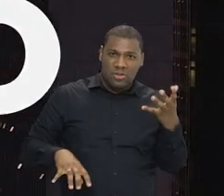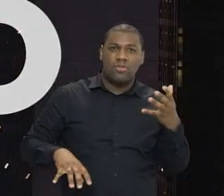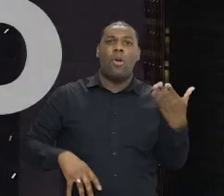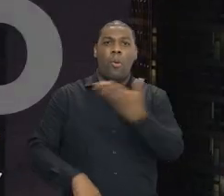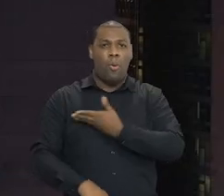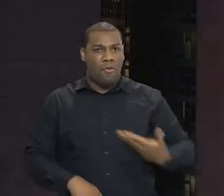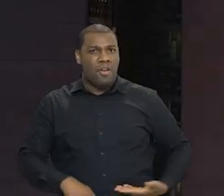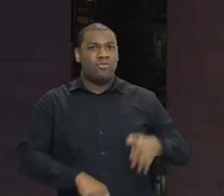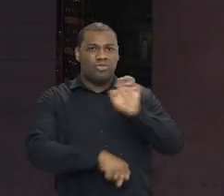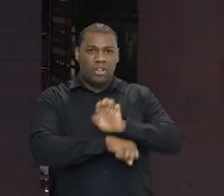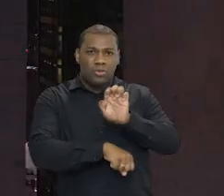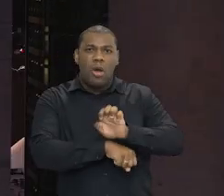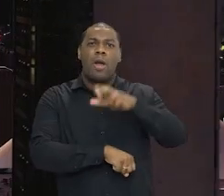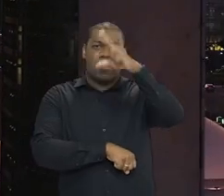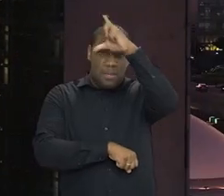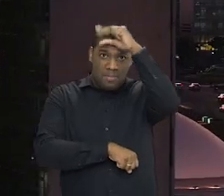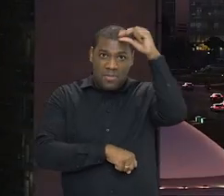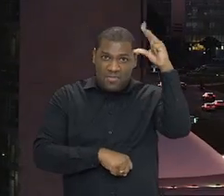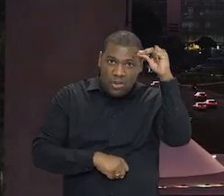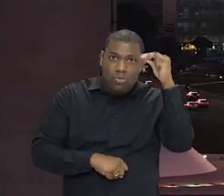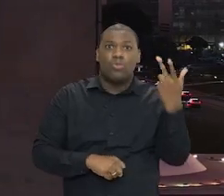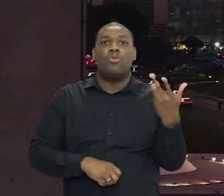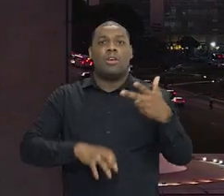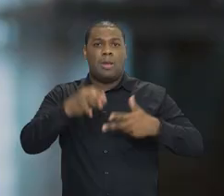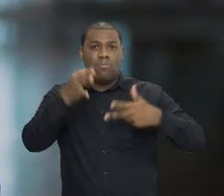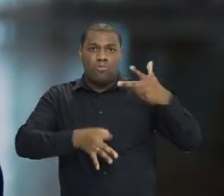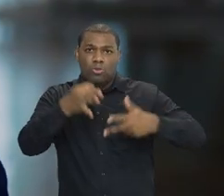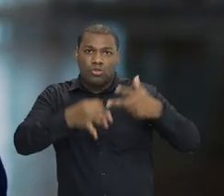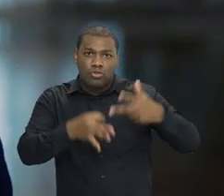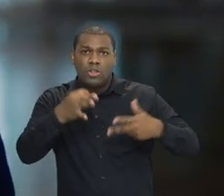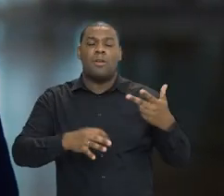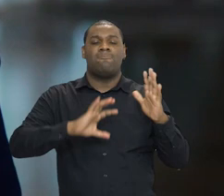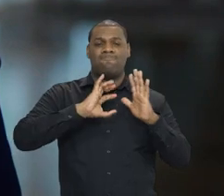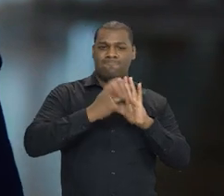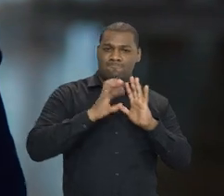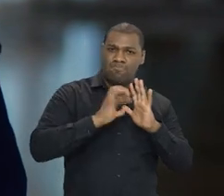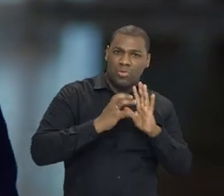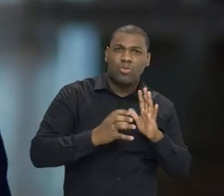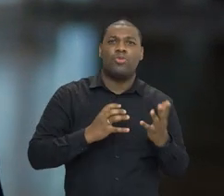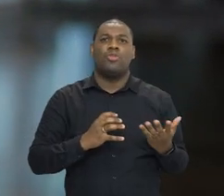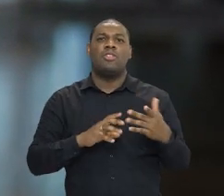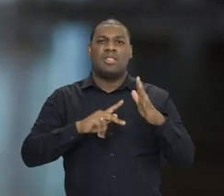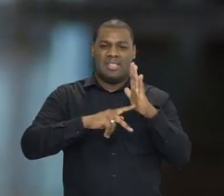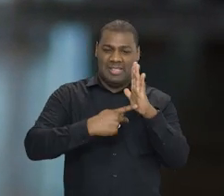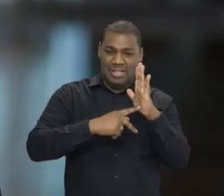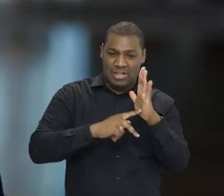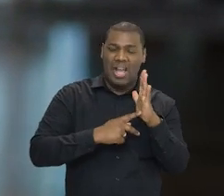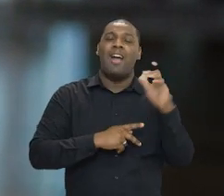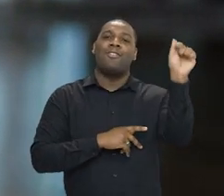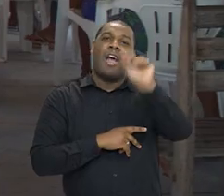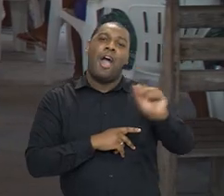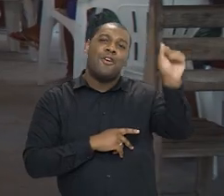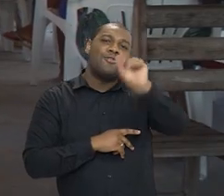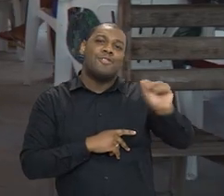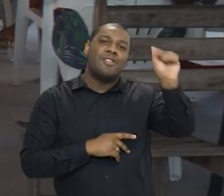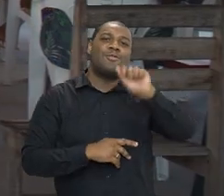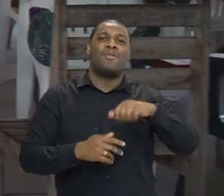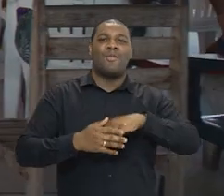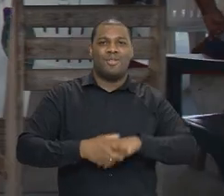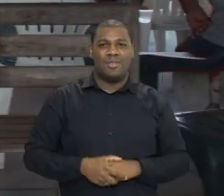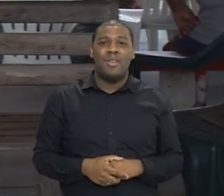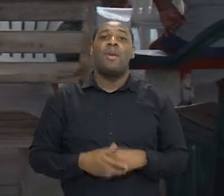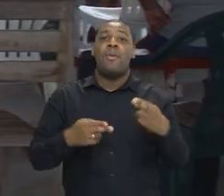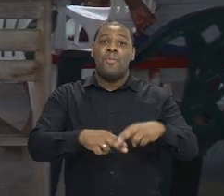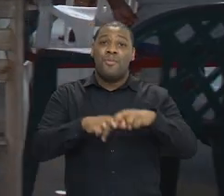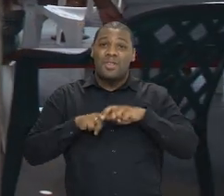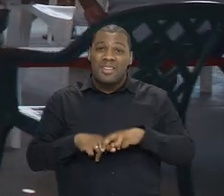Congresso Nacional, os governos estaduais, as prefeituras, o Poder Judiciário, os partidos políticos, os sindicatos e a